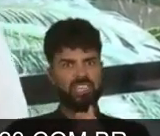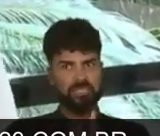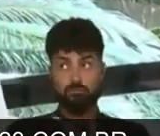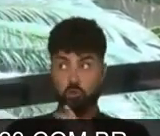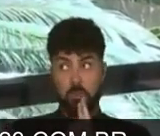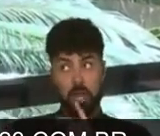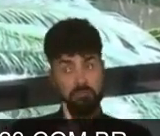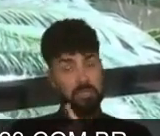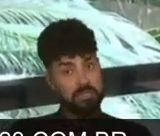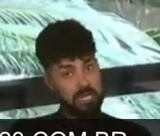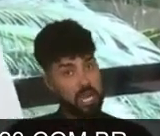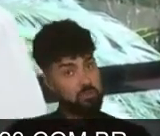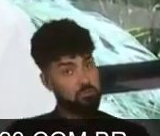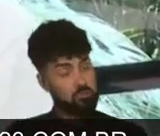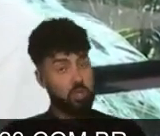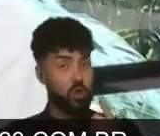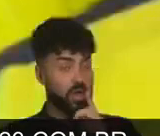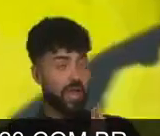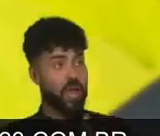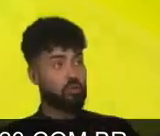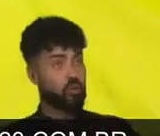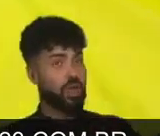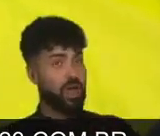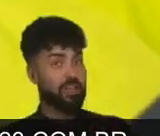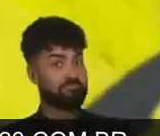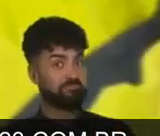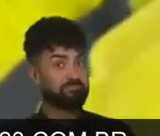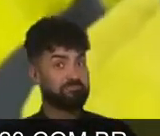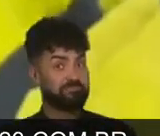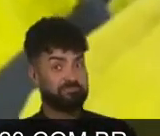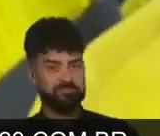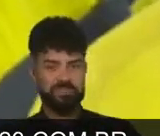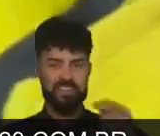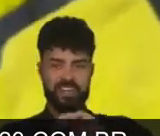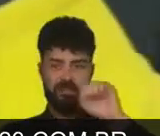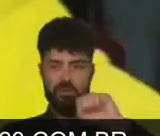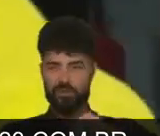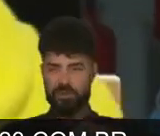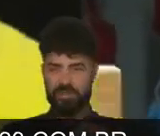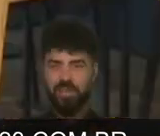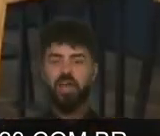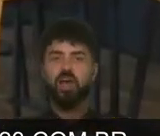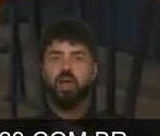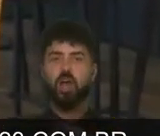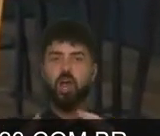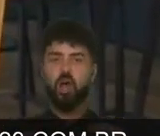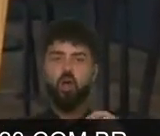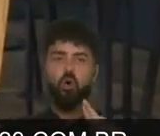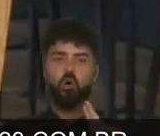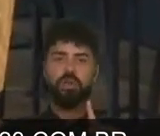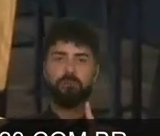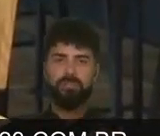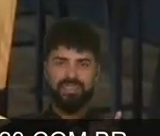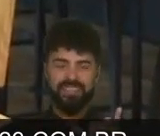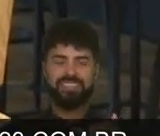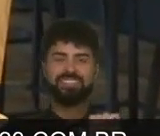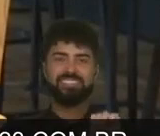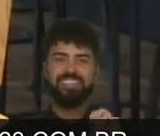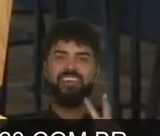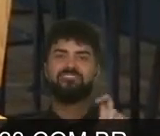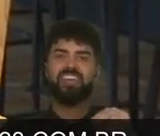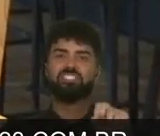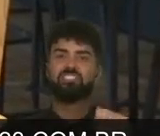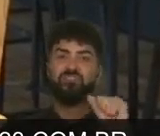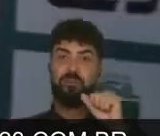treinando juntos e buscando resultados campeão sul-americano rugby sevens feminino já tem vaga em Paris